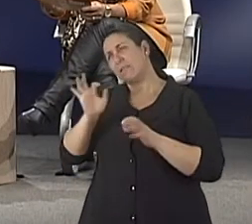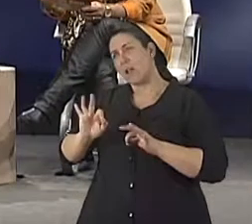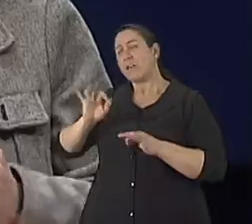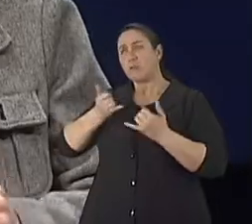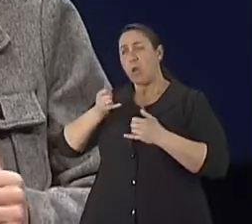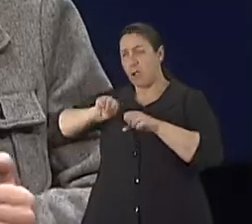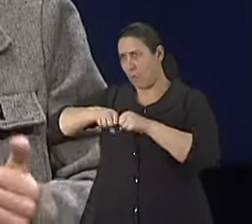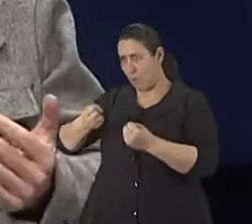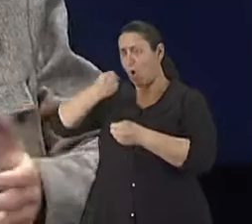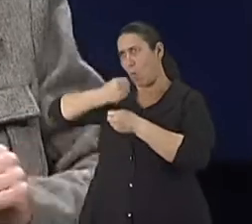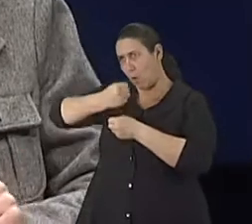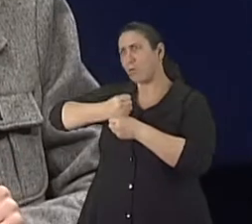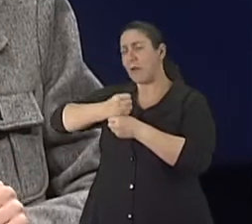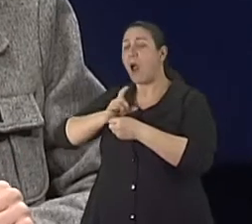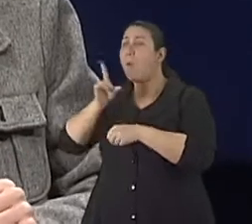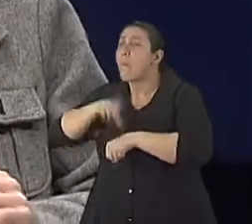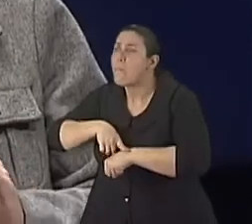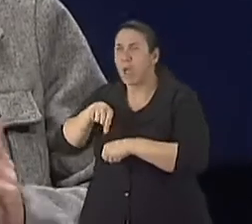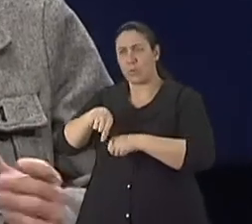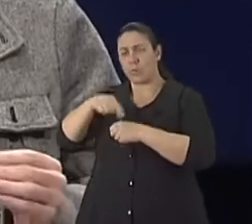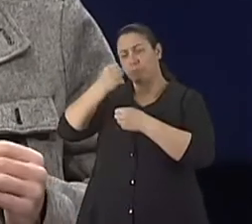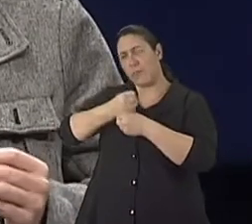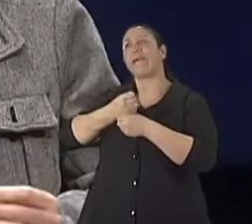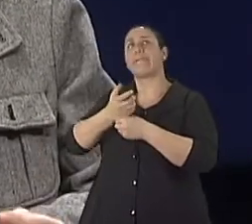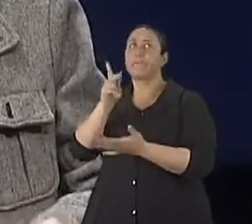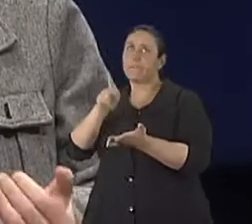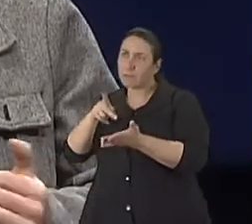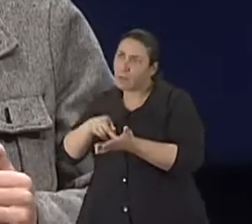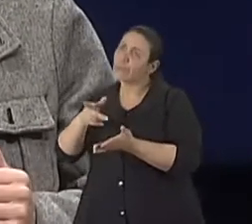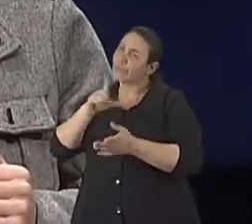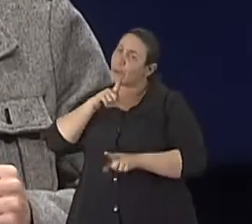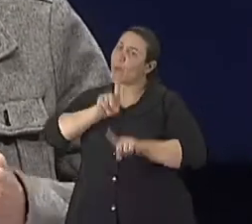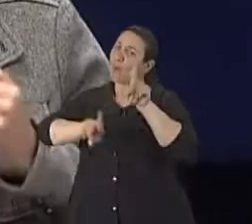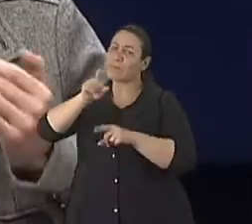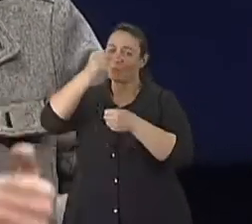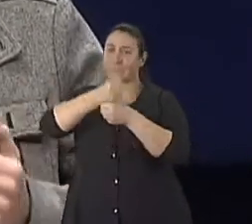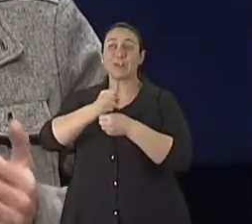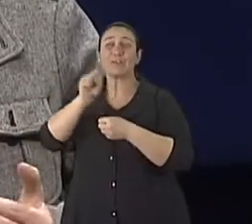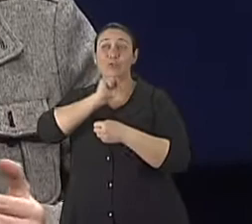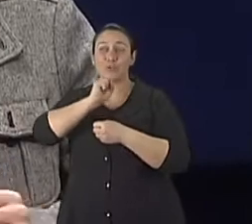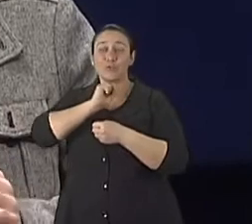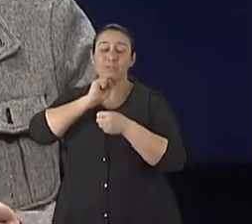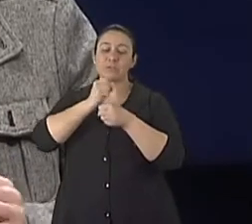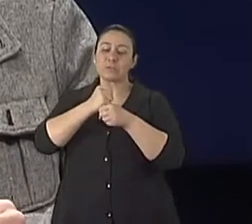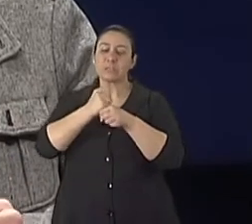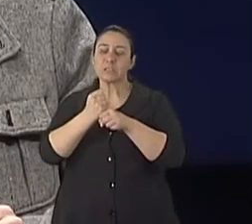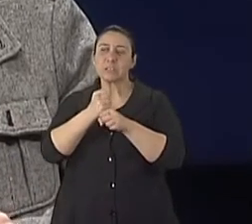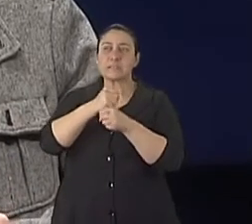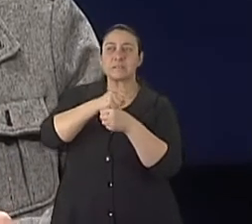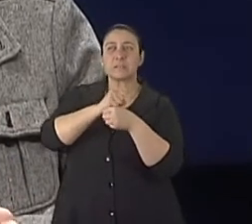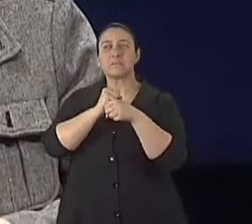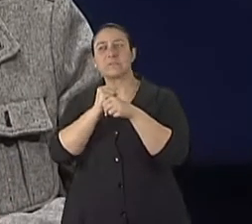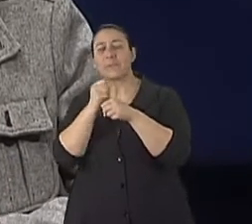coluna você vai ter um problema naquele momento claro que algumas fraturas antiga sé com o passar dos anos elas têm é